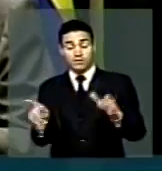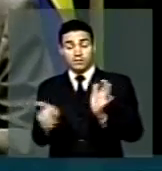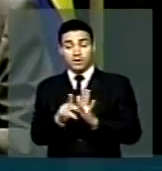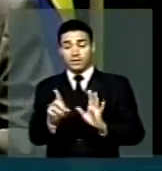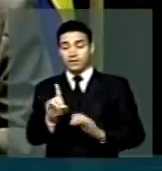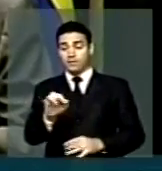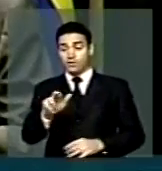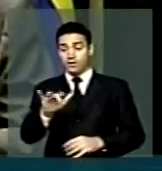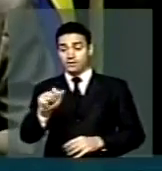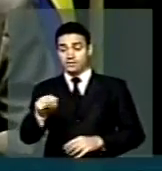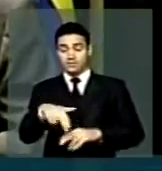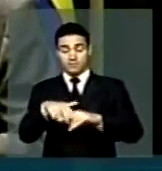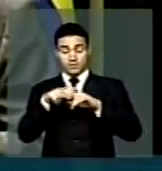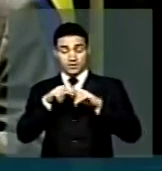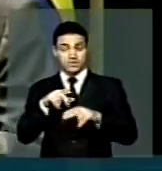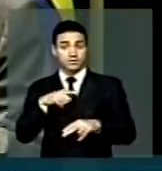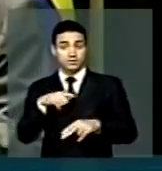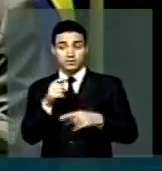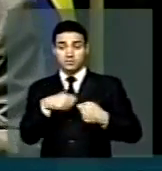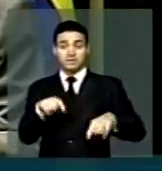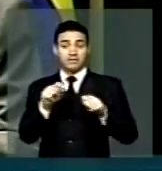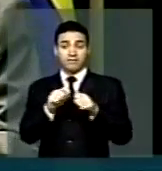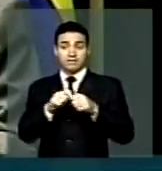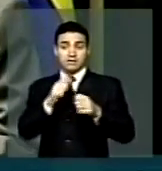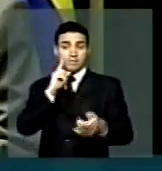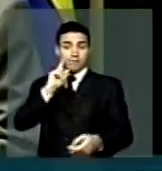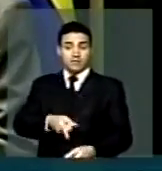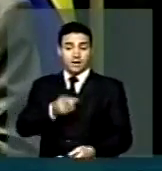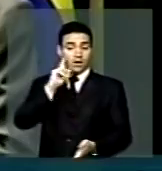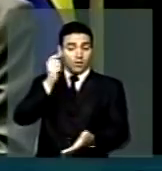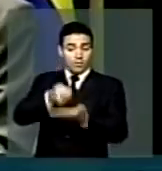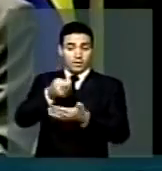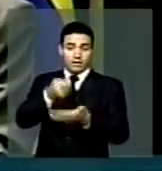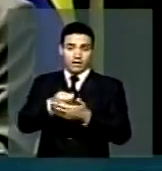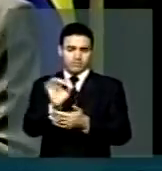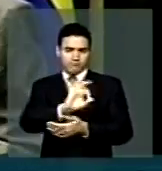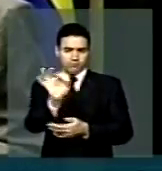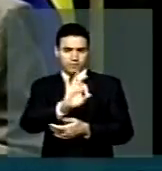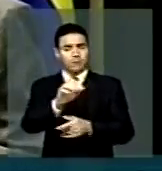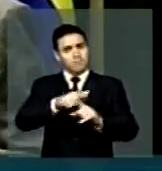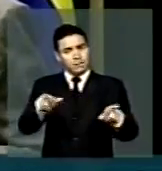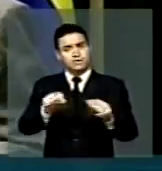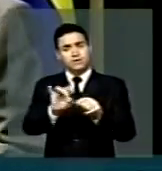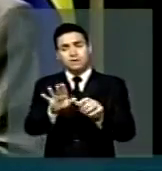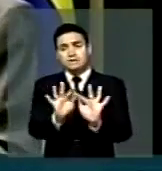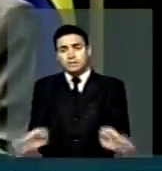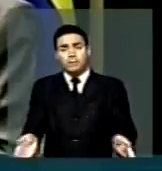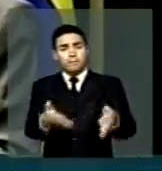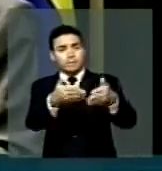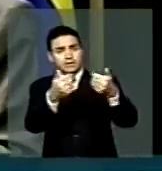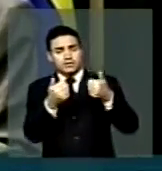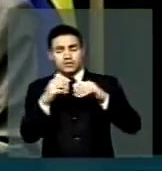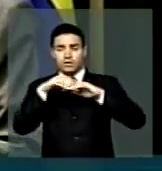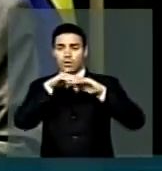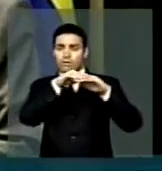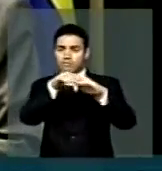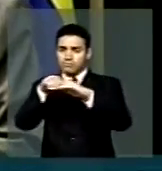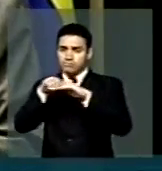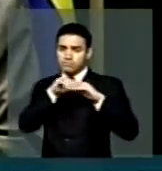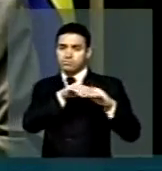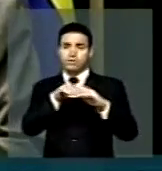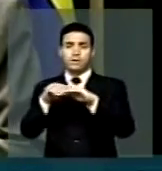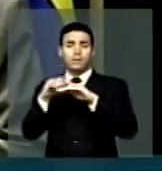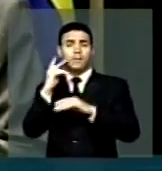que, portanto, não haveria que fazer imposições, senão que haveria que fazer um apelo, um convencimento para que